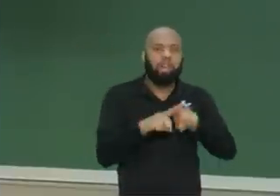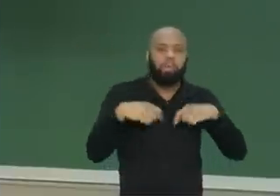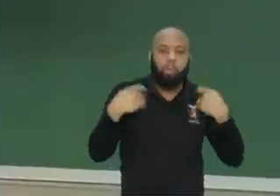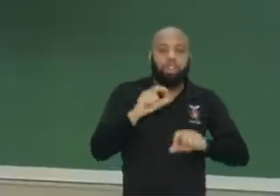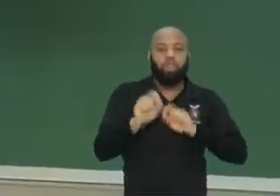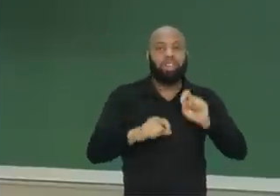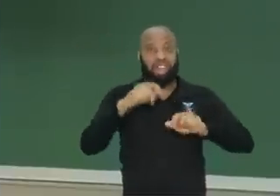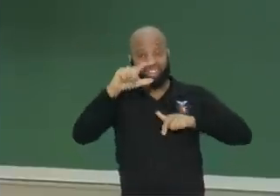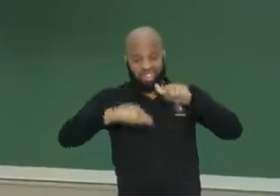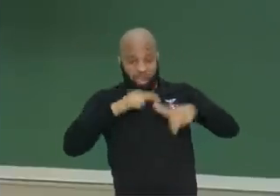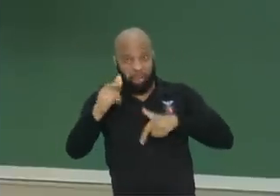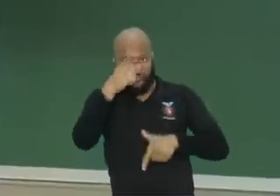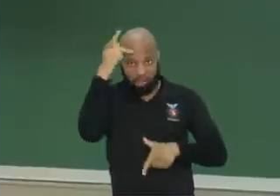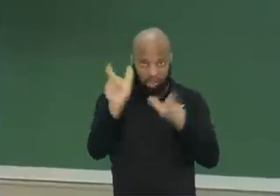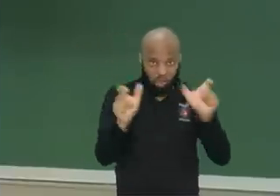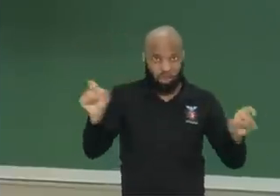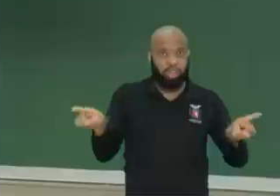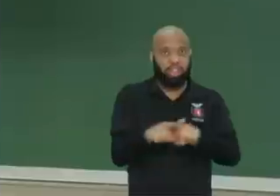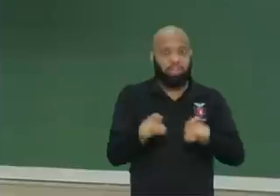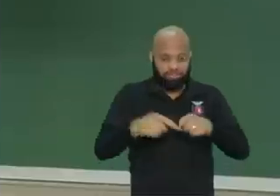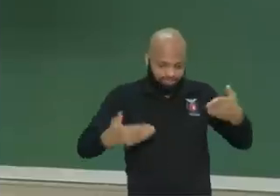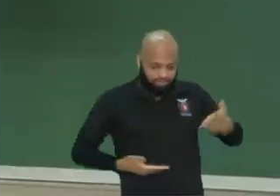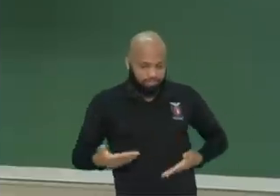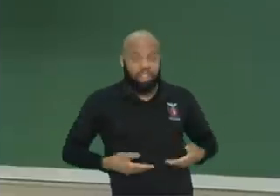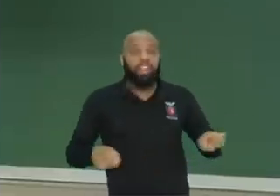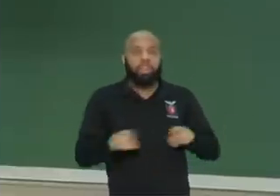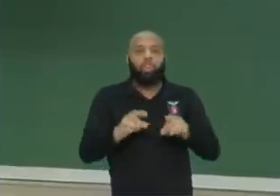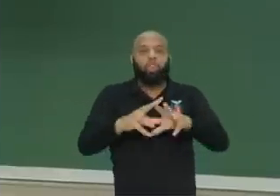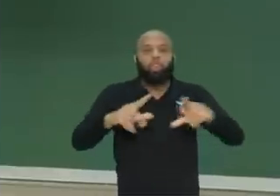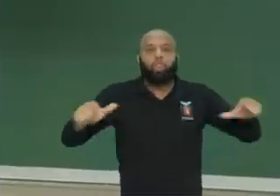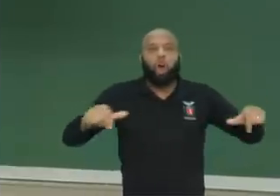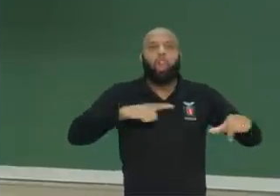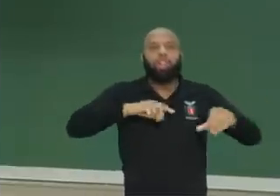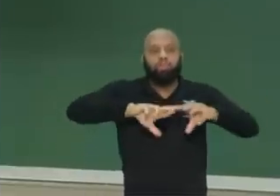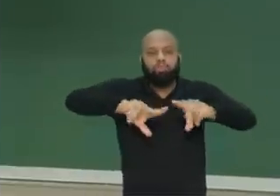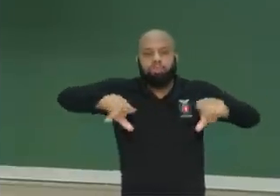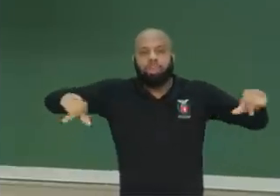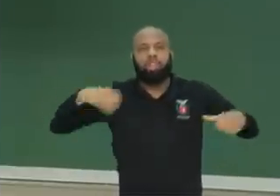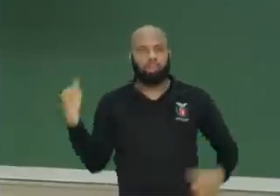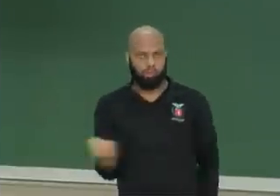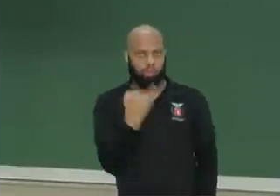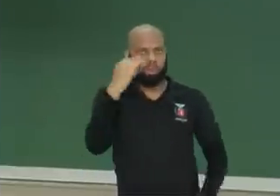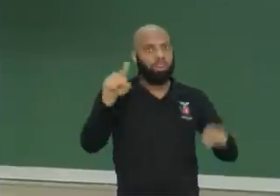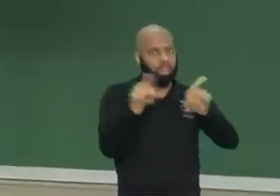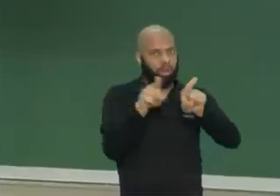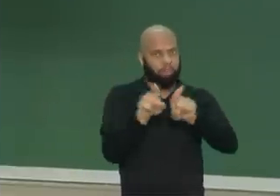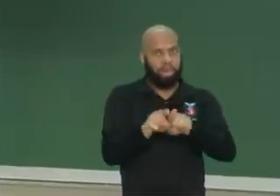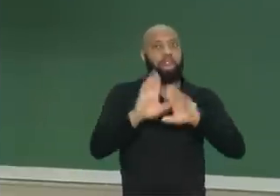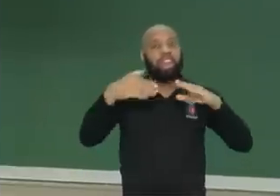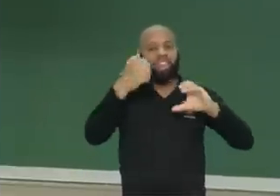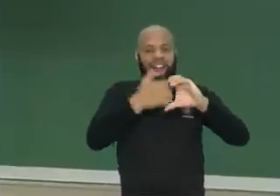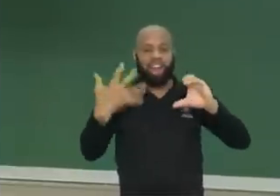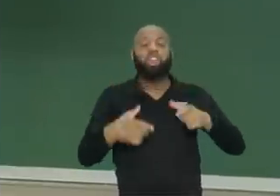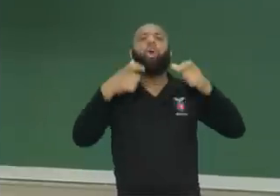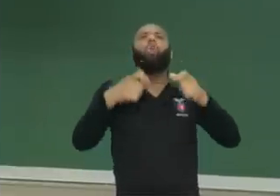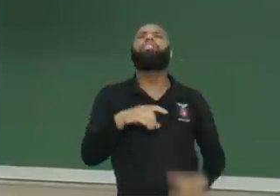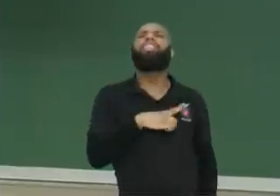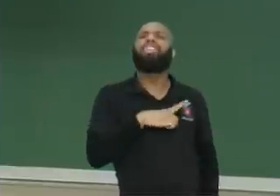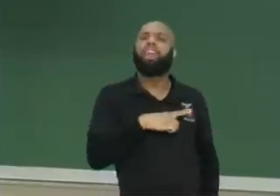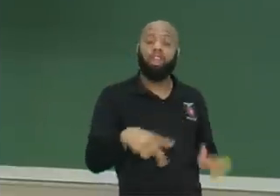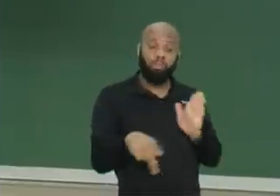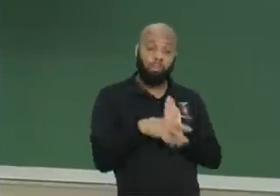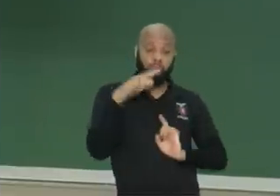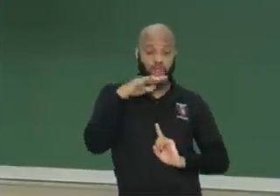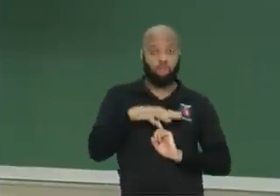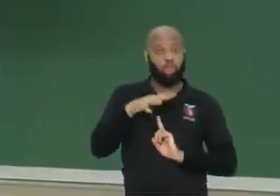obra disponível e um solo rico em nutrientes. Então essas características elas eram encontradas na região norte do estado do